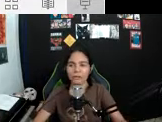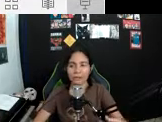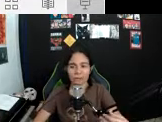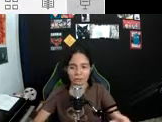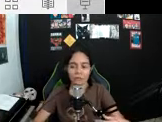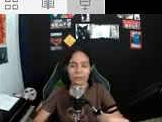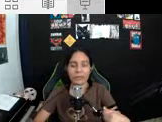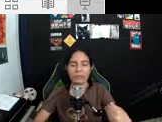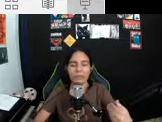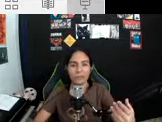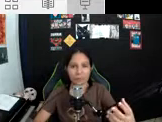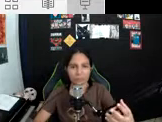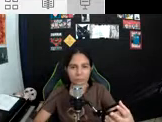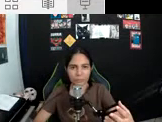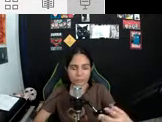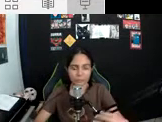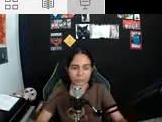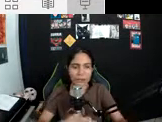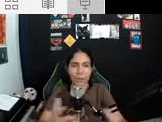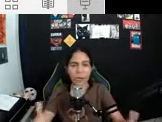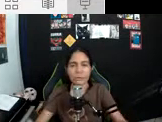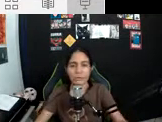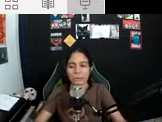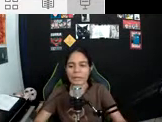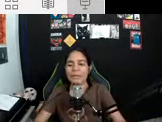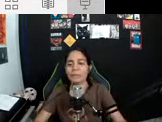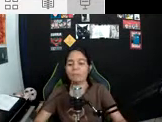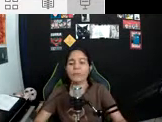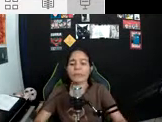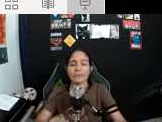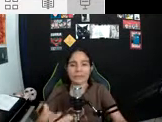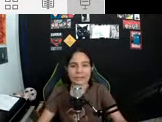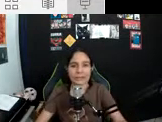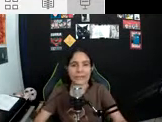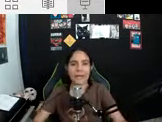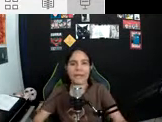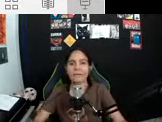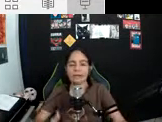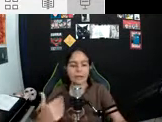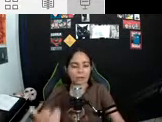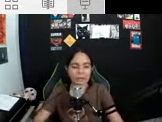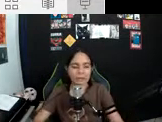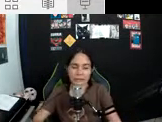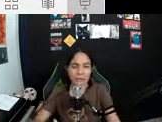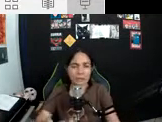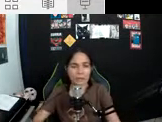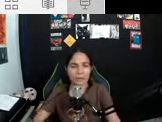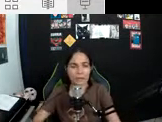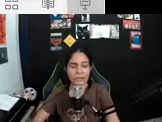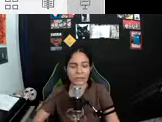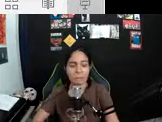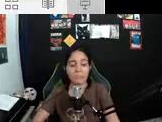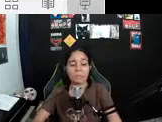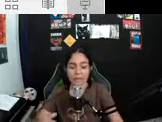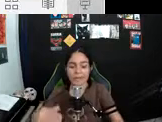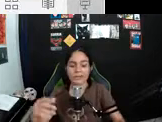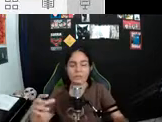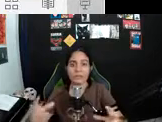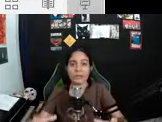sim, né, como eu falei, pelo calor do momento, lhe distratar, falar coisas que não